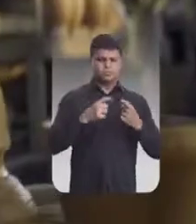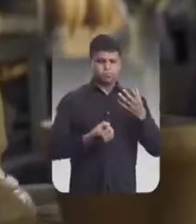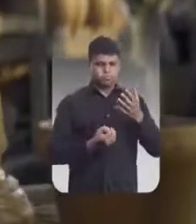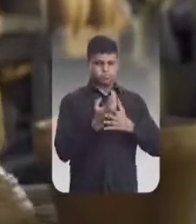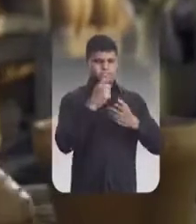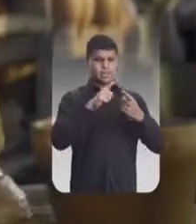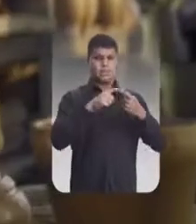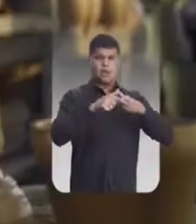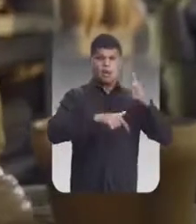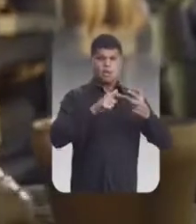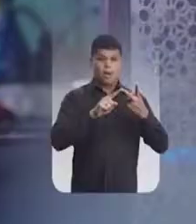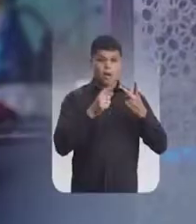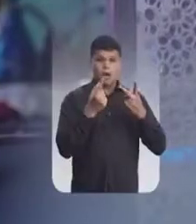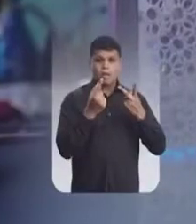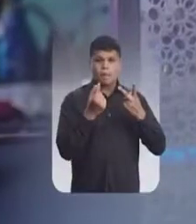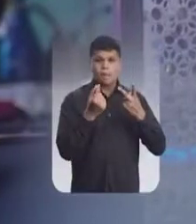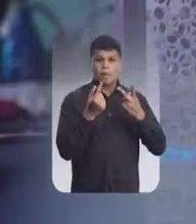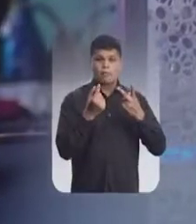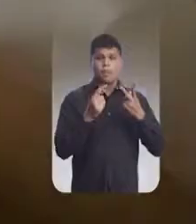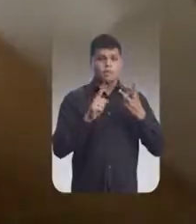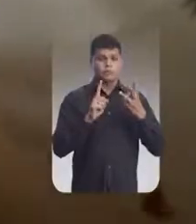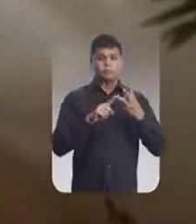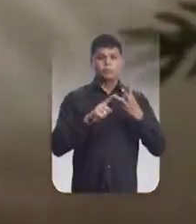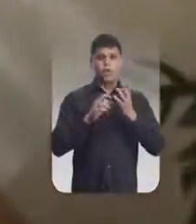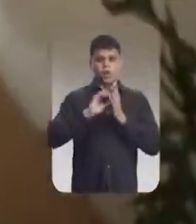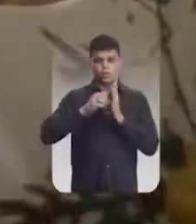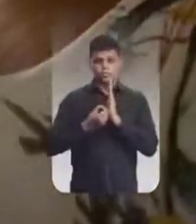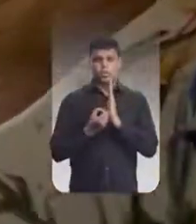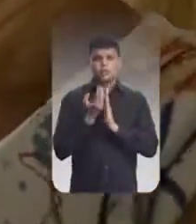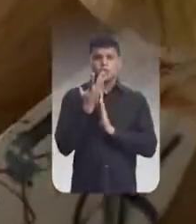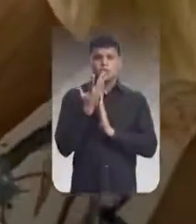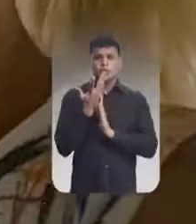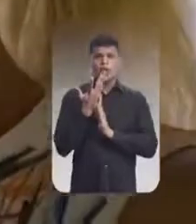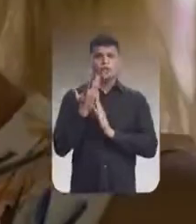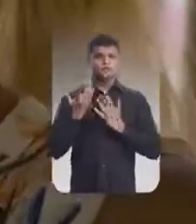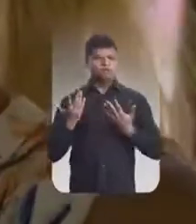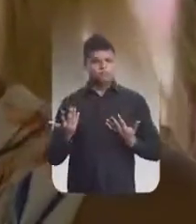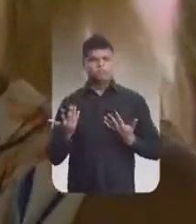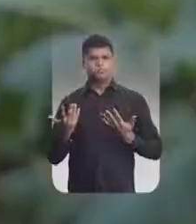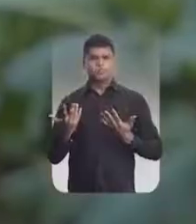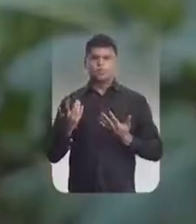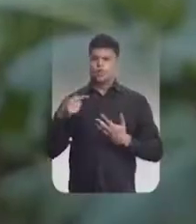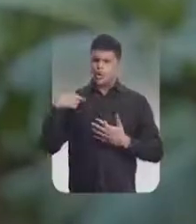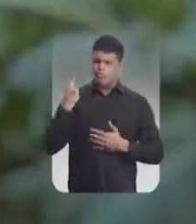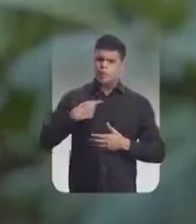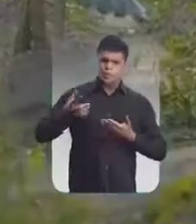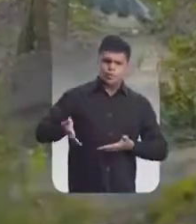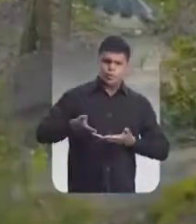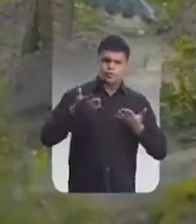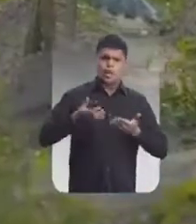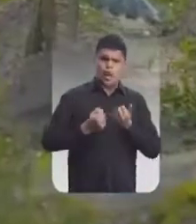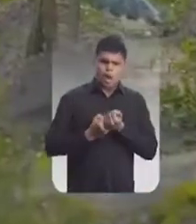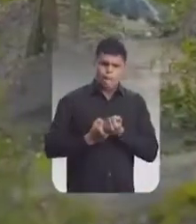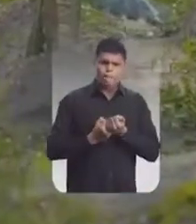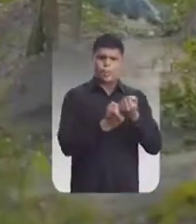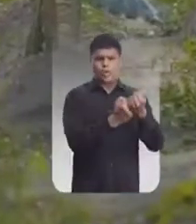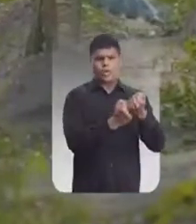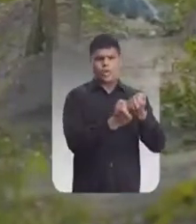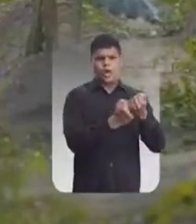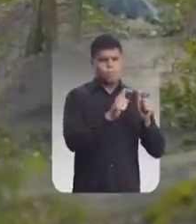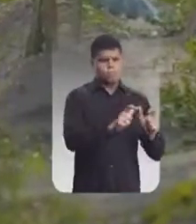virtuosa que envolve geração de renda, empregos, sustentabilidade e cidadania. Vamos incentivar e